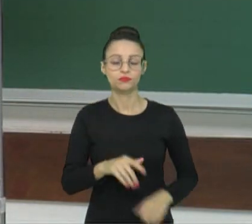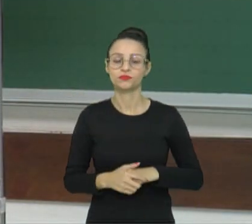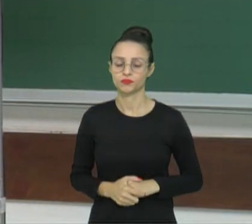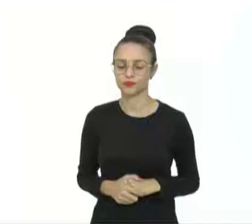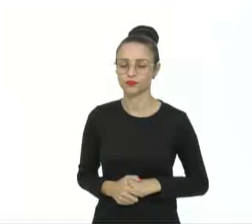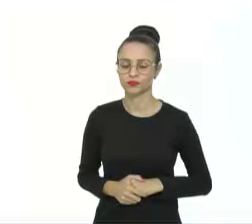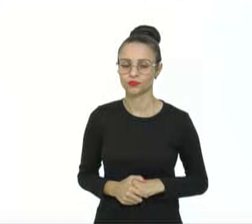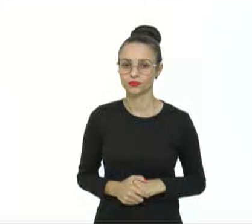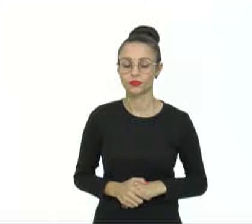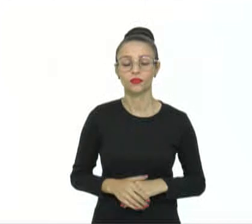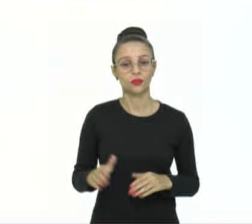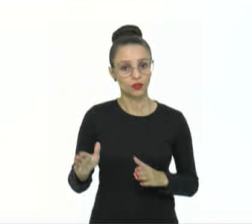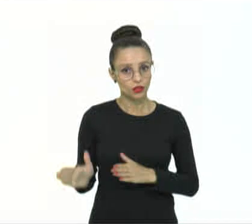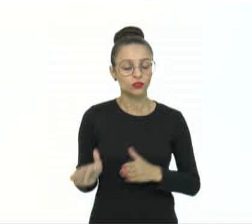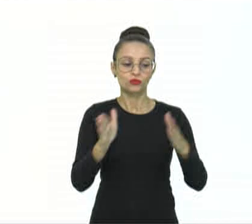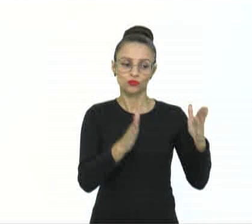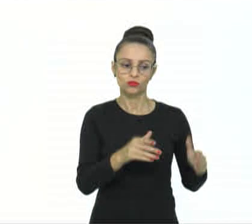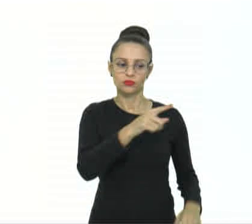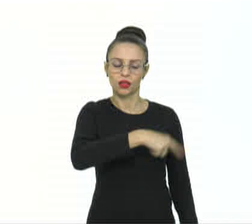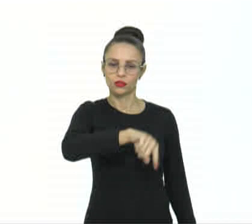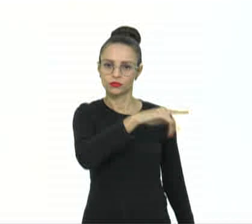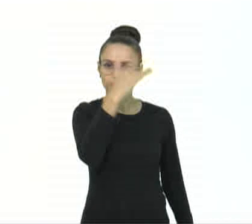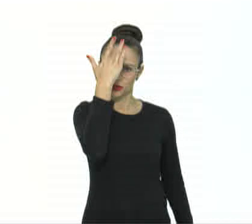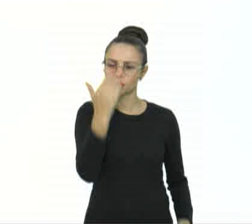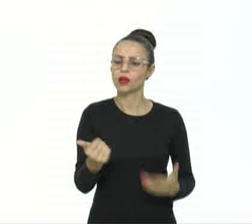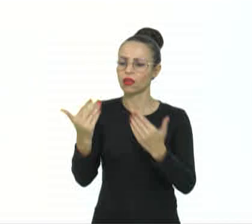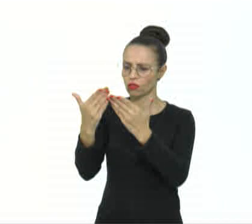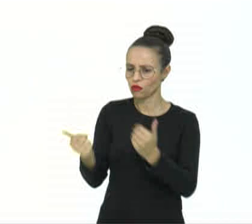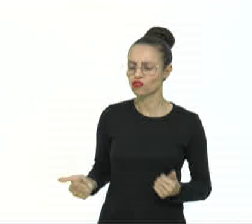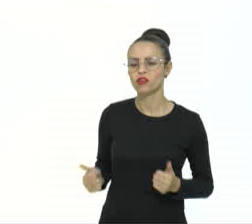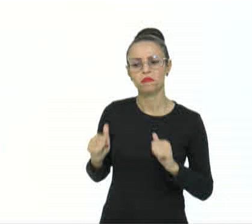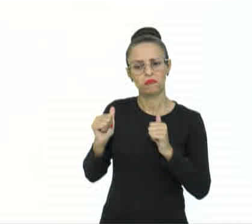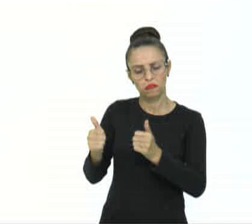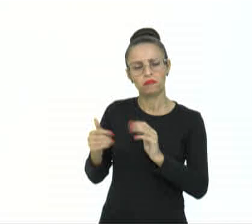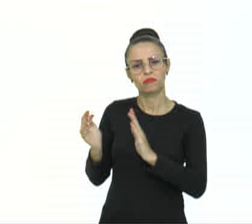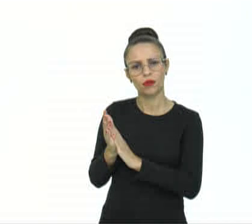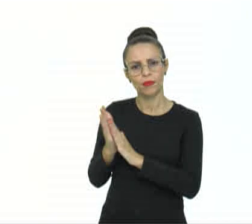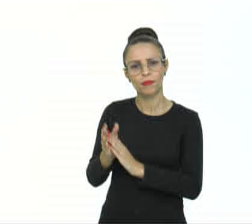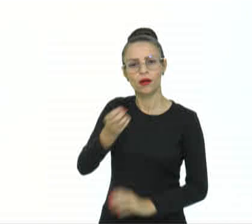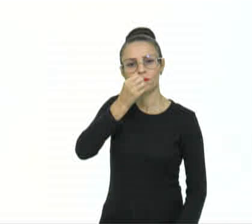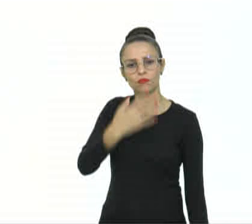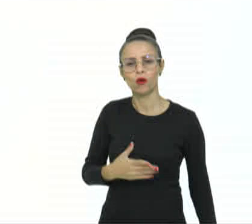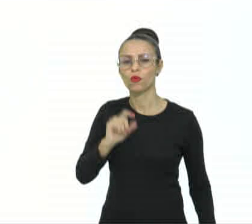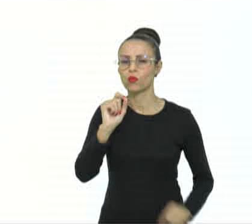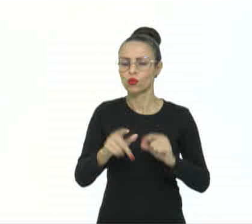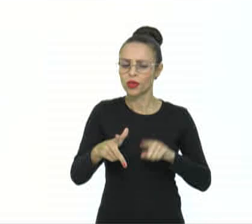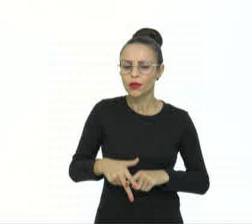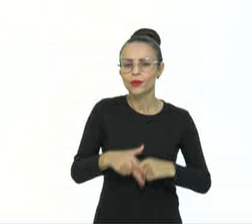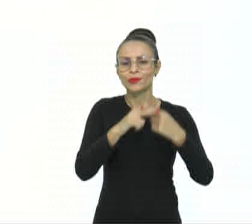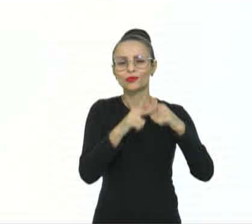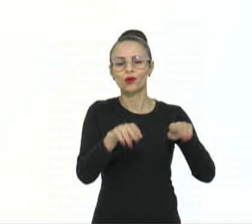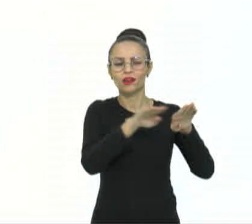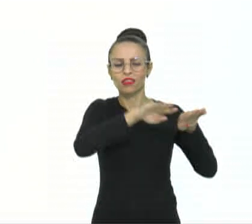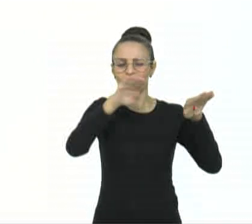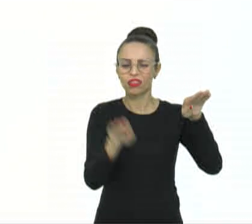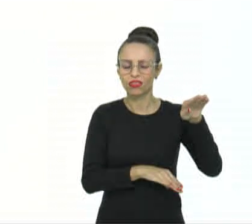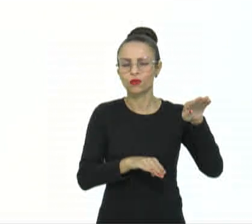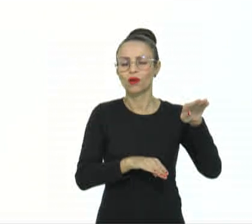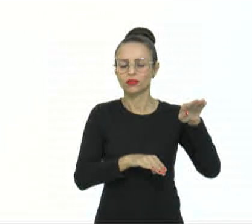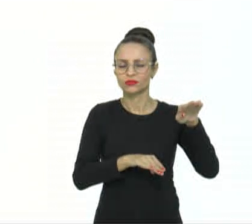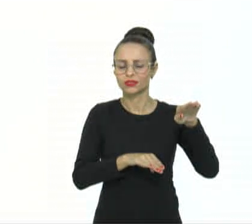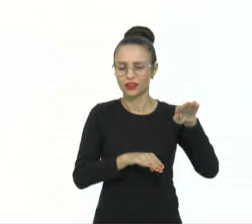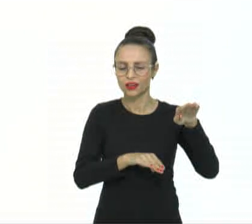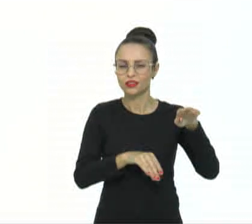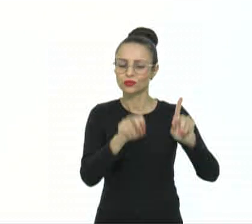diz: de um lado, usuários elogiaram a iniciativa que viram como uma forma de corrigir a desigualdade social no mercado